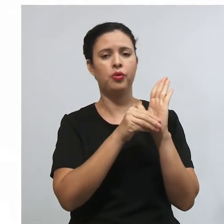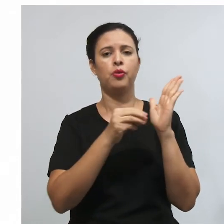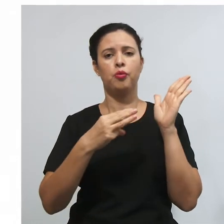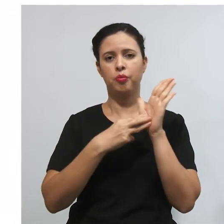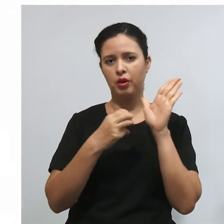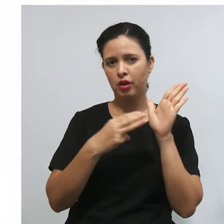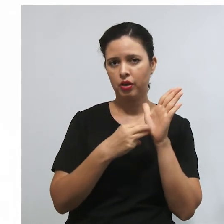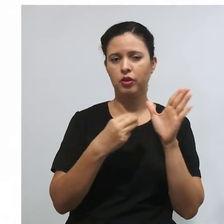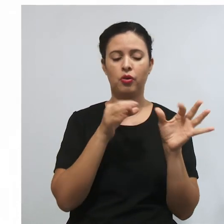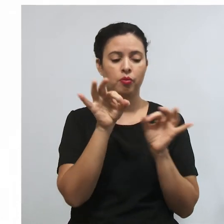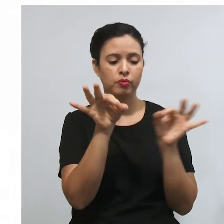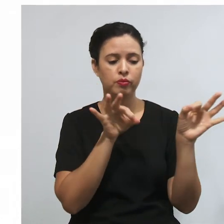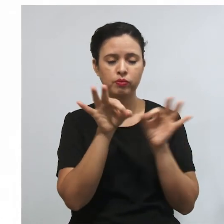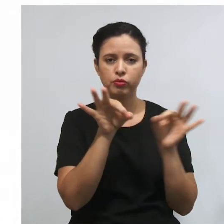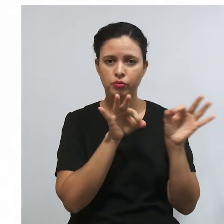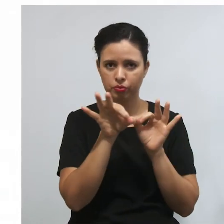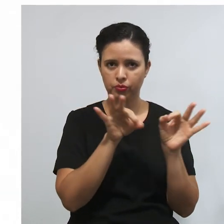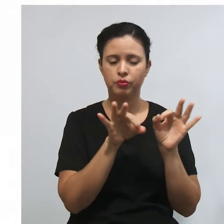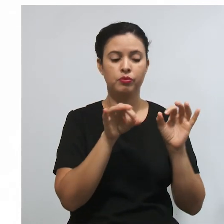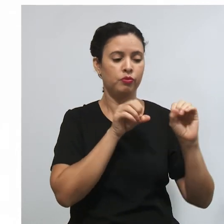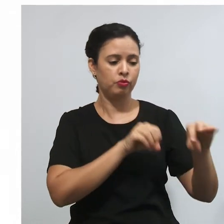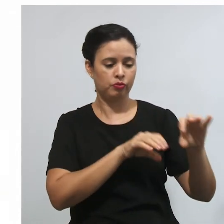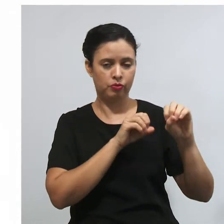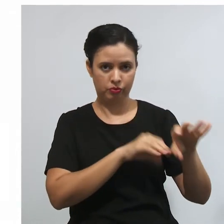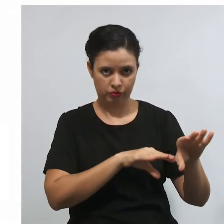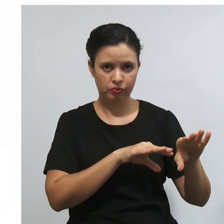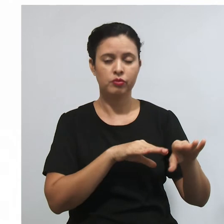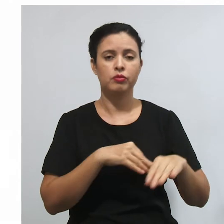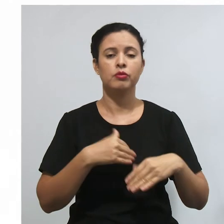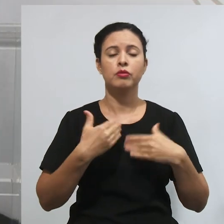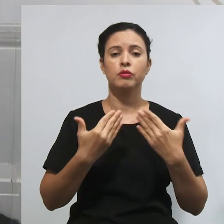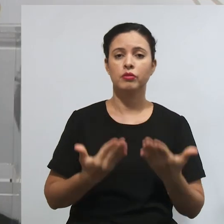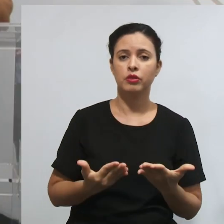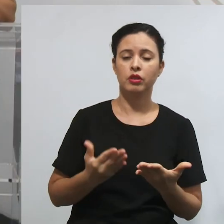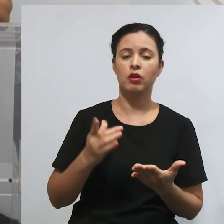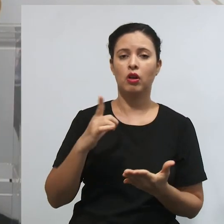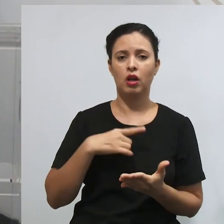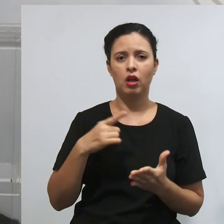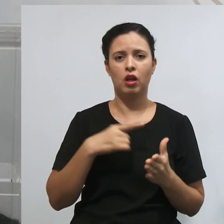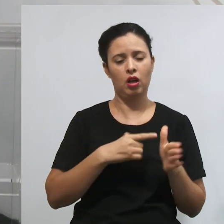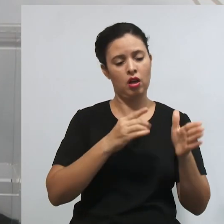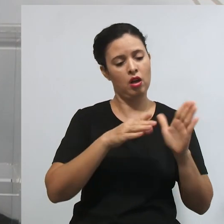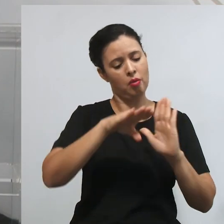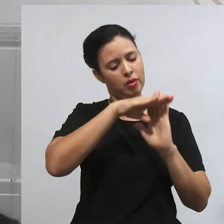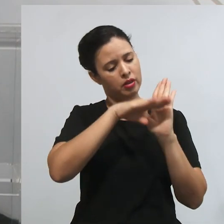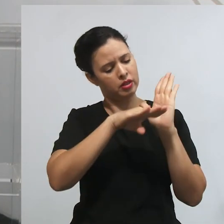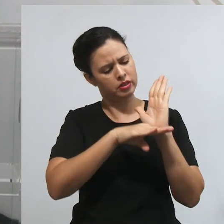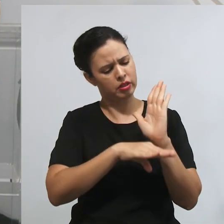formas organizativas do ensino. Então, desmembrando um